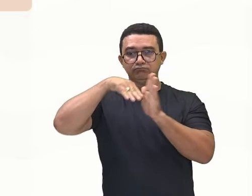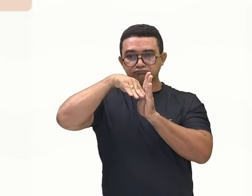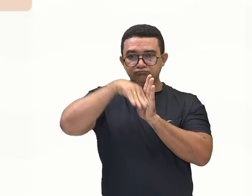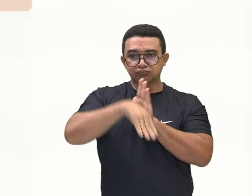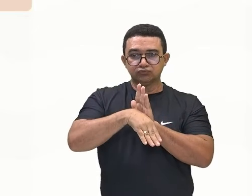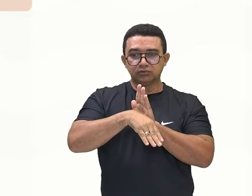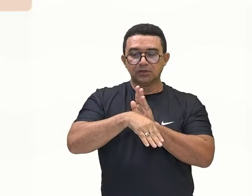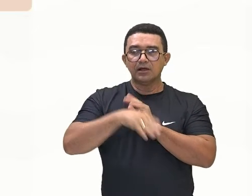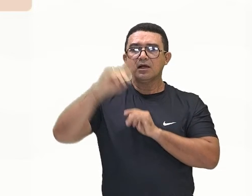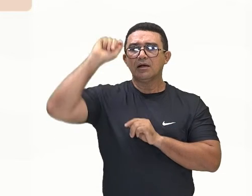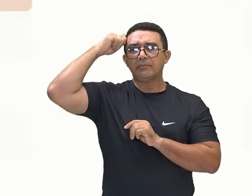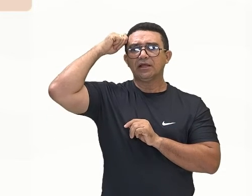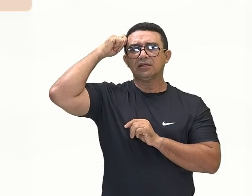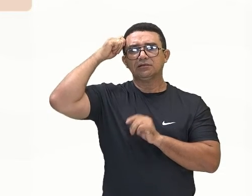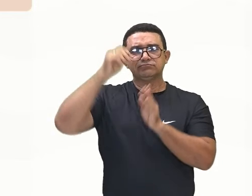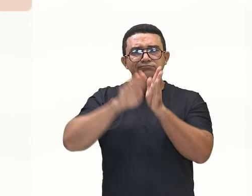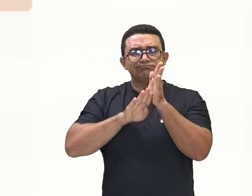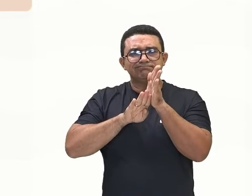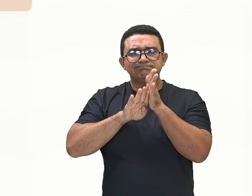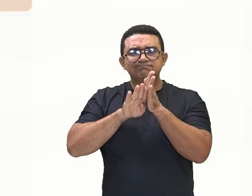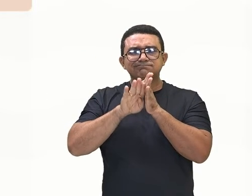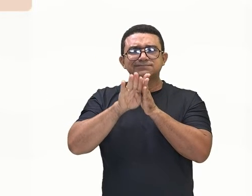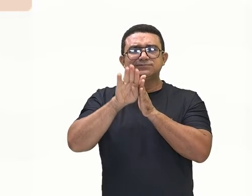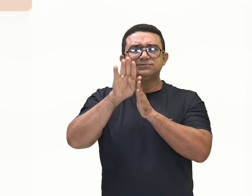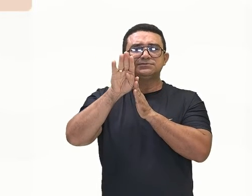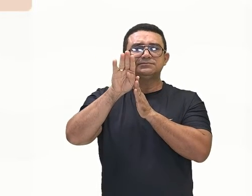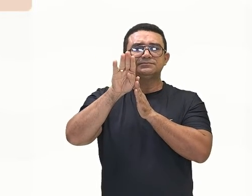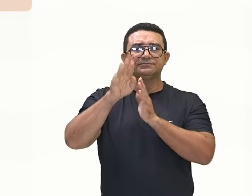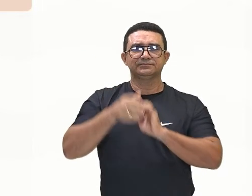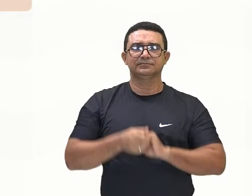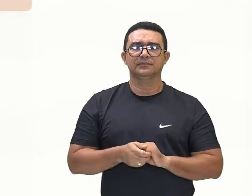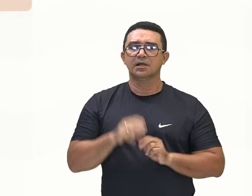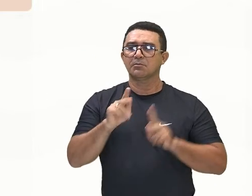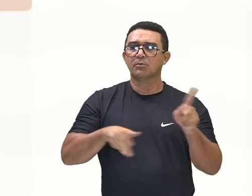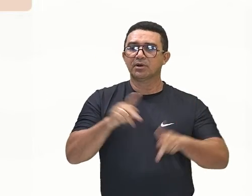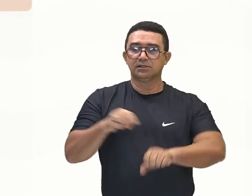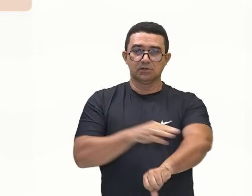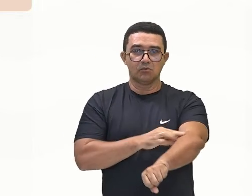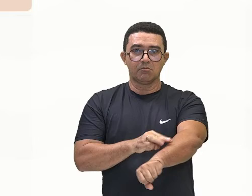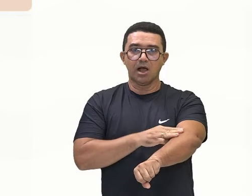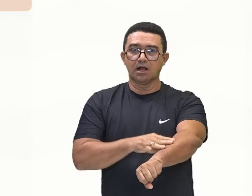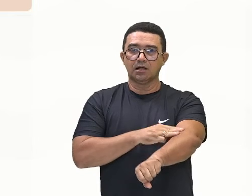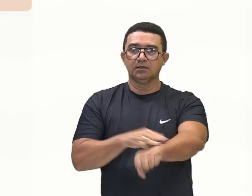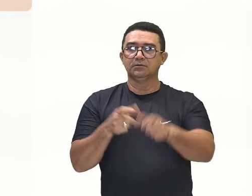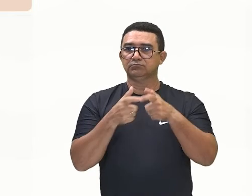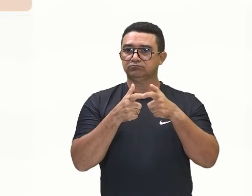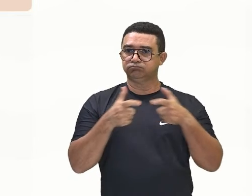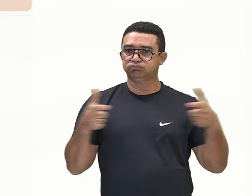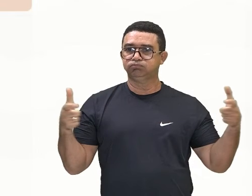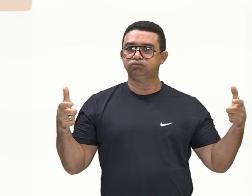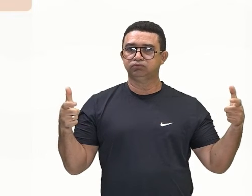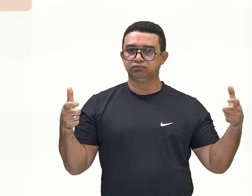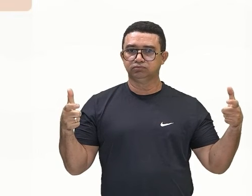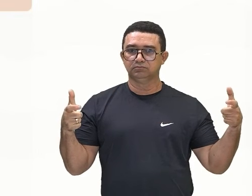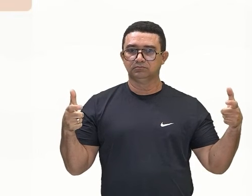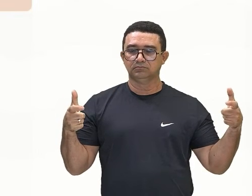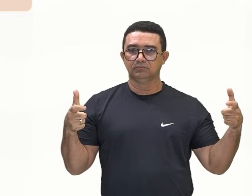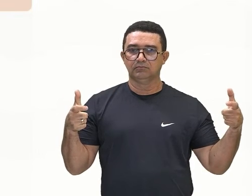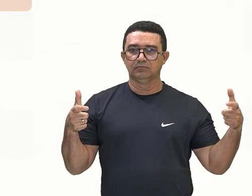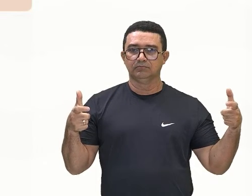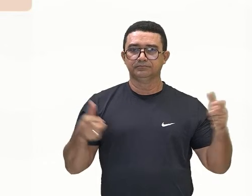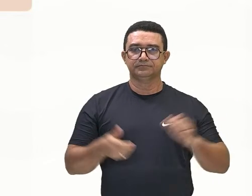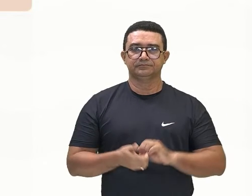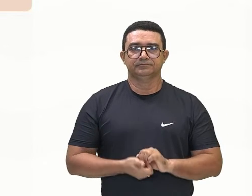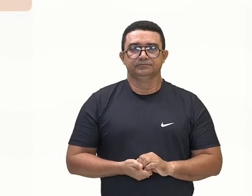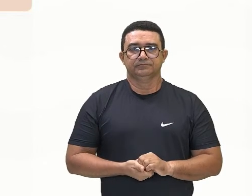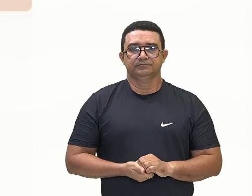está subindo devagarzinho, mas está subindo. E a população parda aumentou aqui, apresenta aqui uma subida,